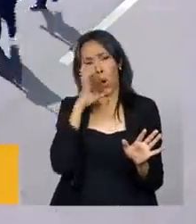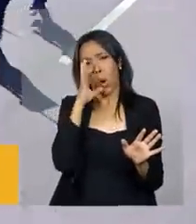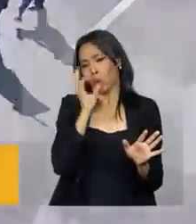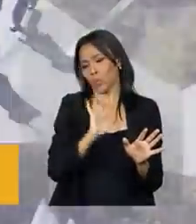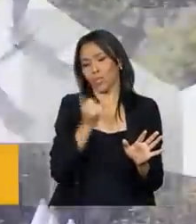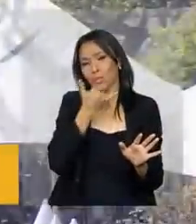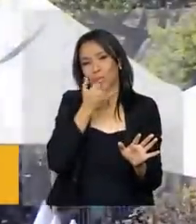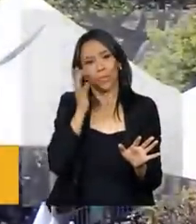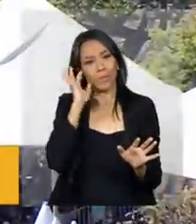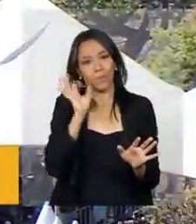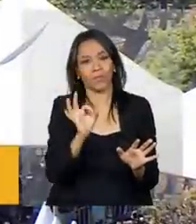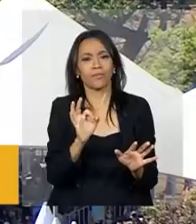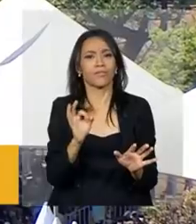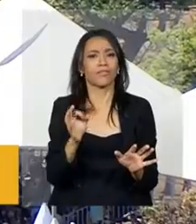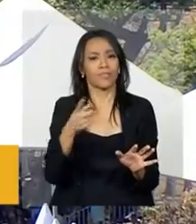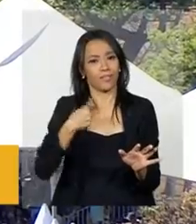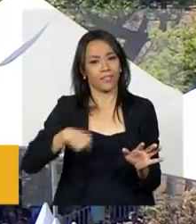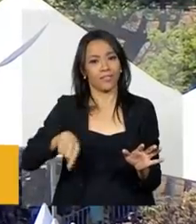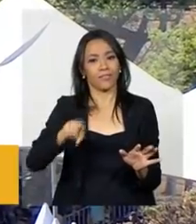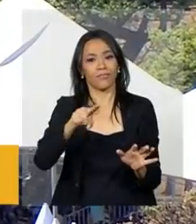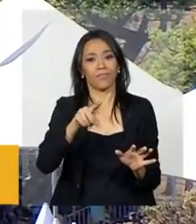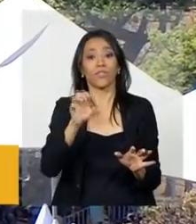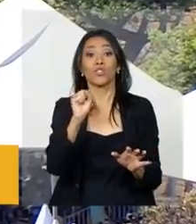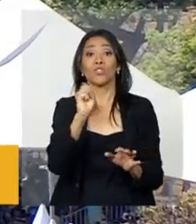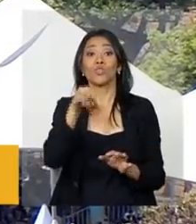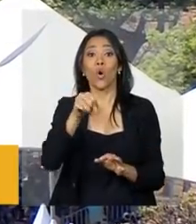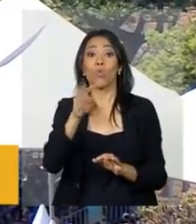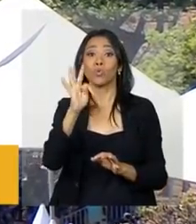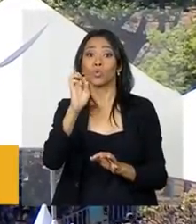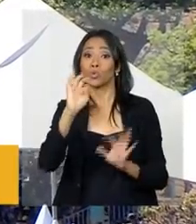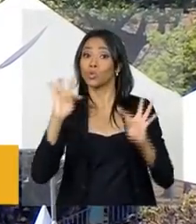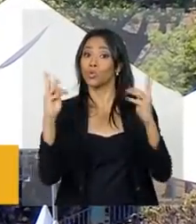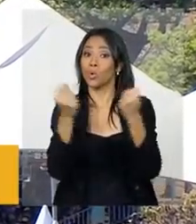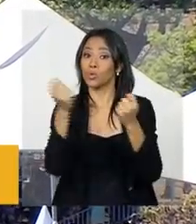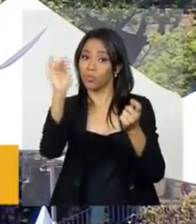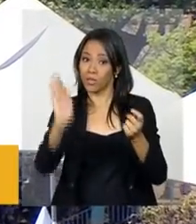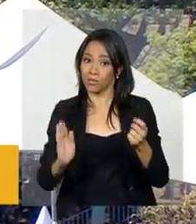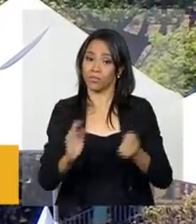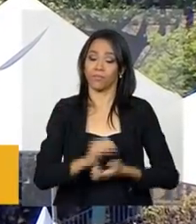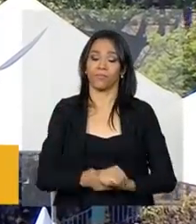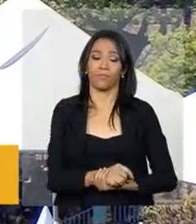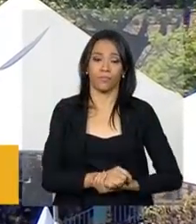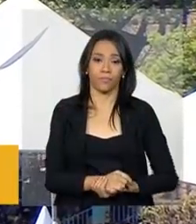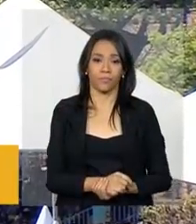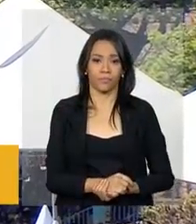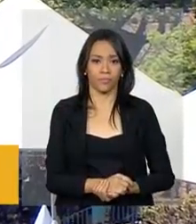ali, ó, na frente do palanque. Somos todos brasileiros. Exato. Santos Dumont, pai da aviação.